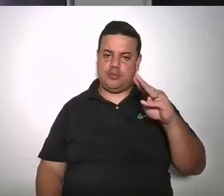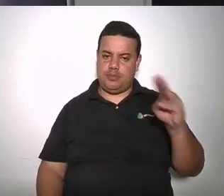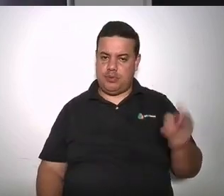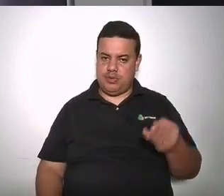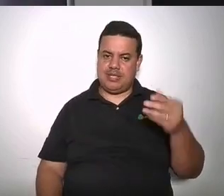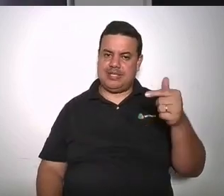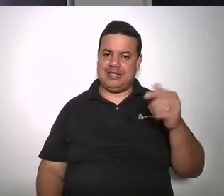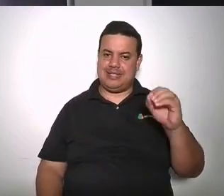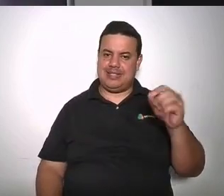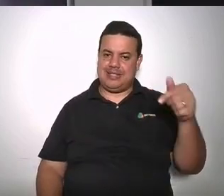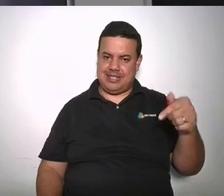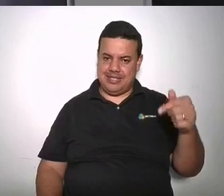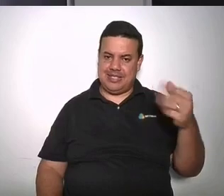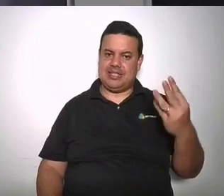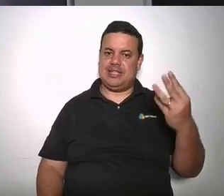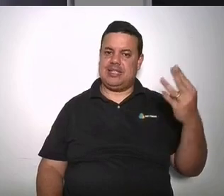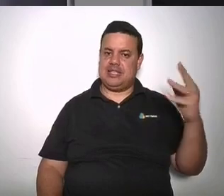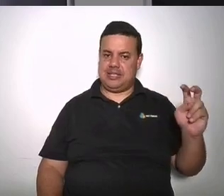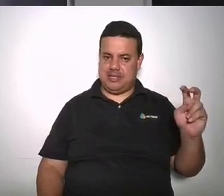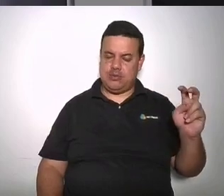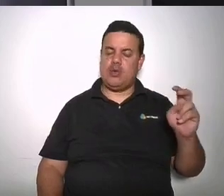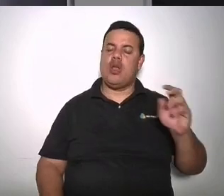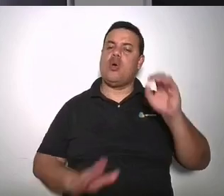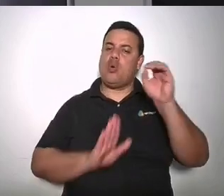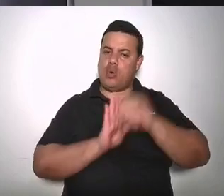264.707.335 é o nosso orçamento para